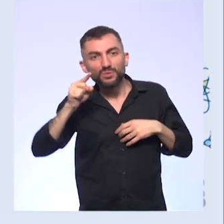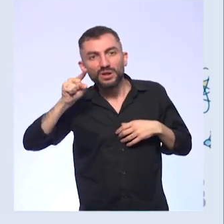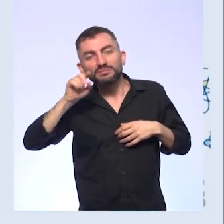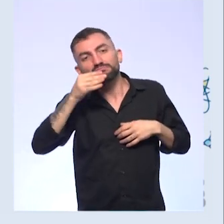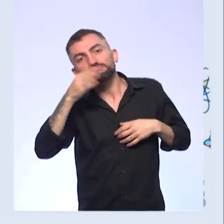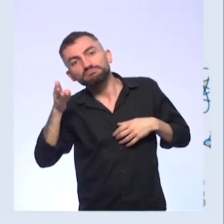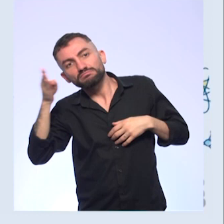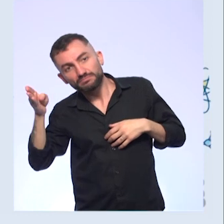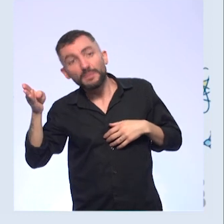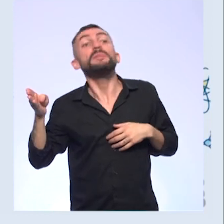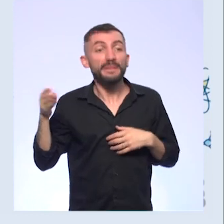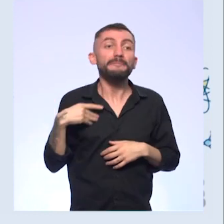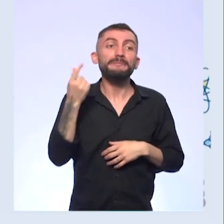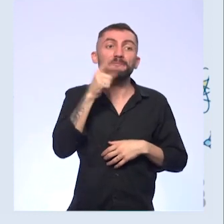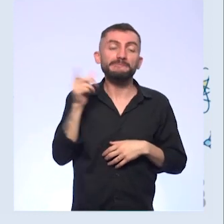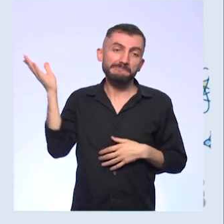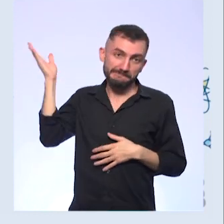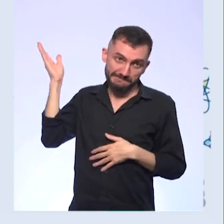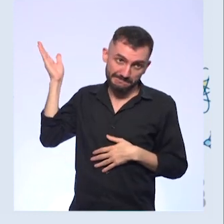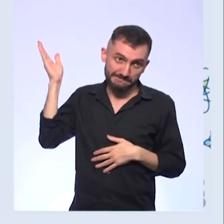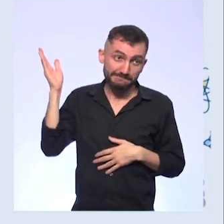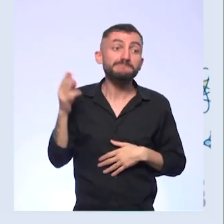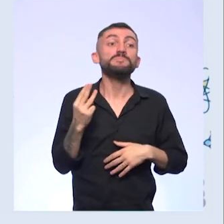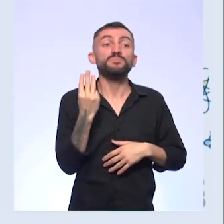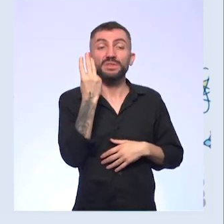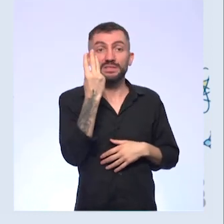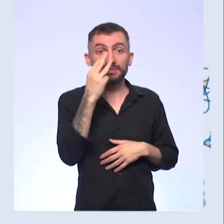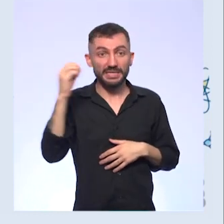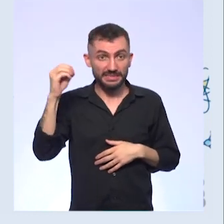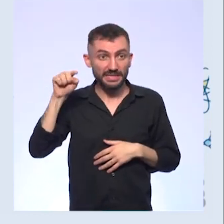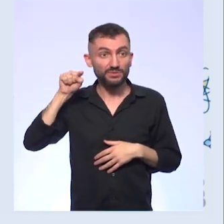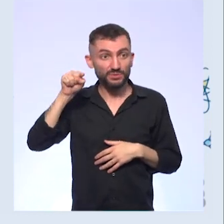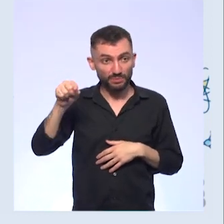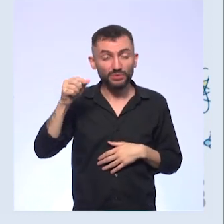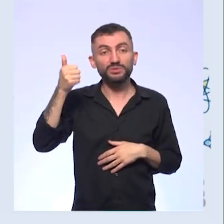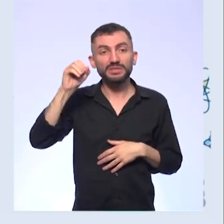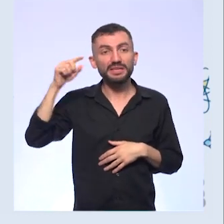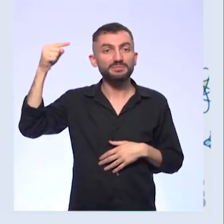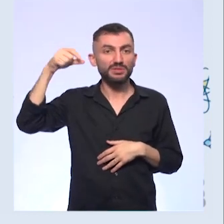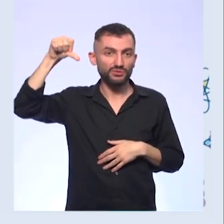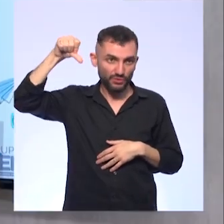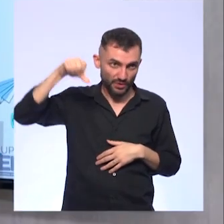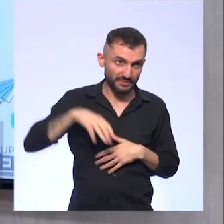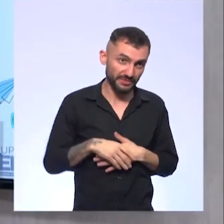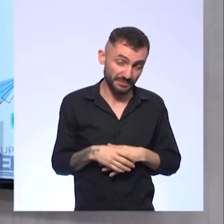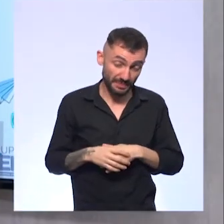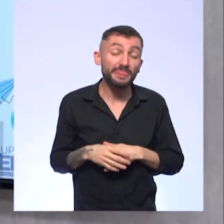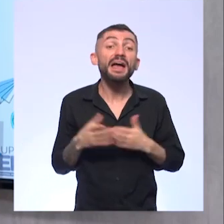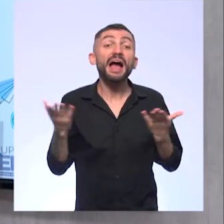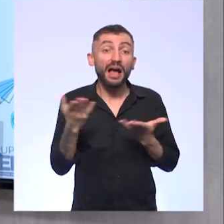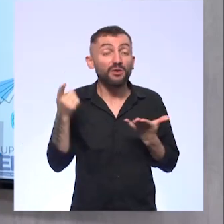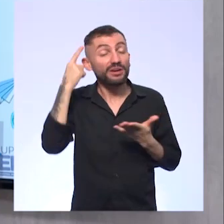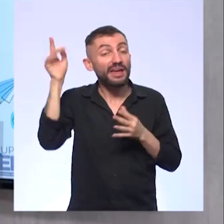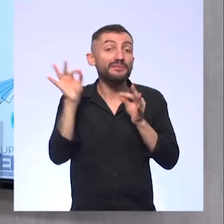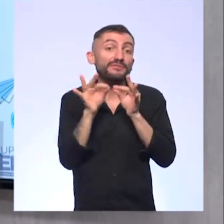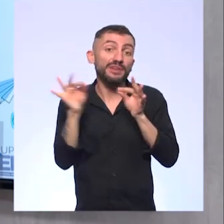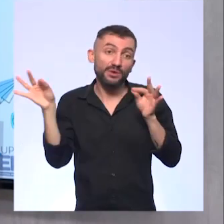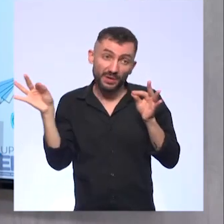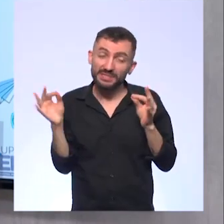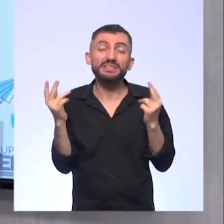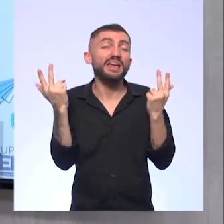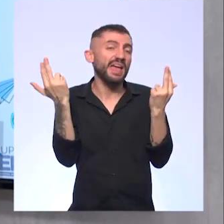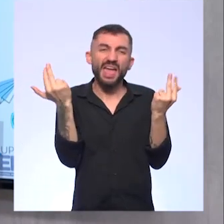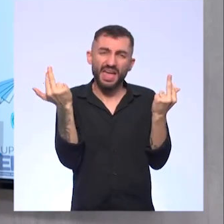casas na frente do três então o número 3 lhe apresento o que eu quero dizer que 3 vezes 10 a menos sete metros é a